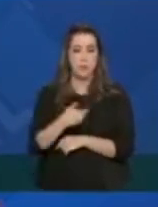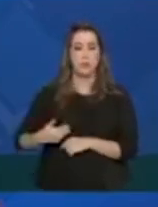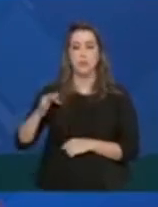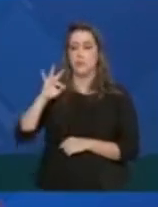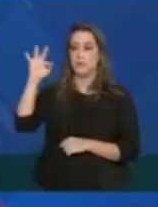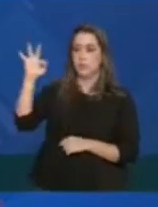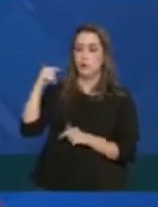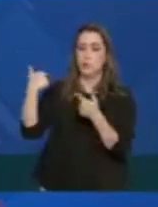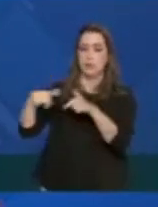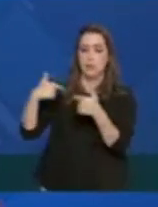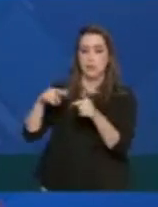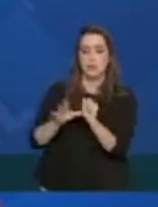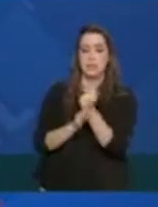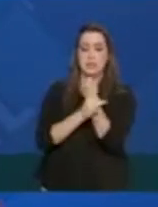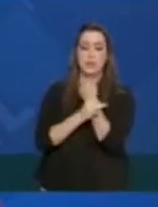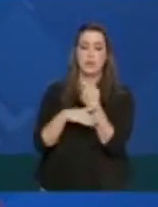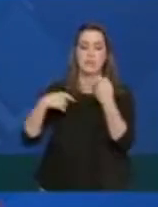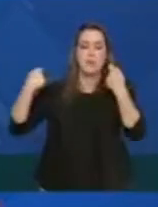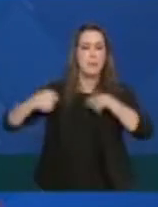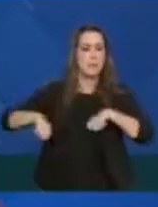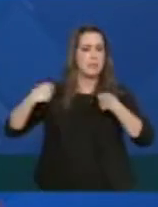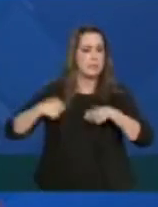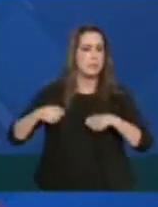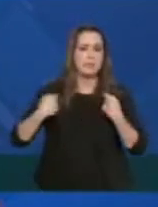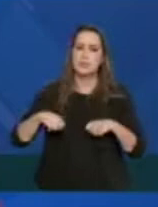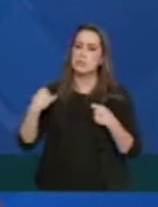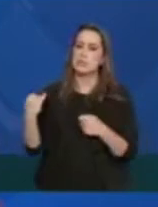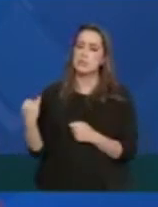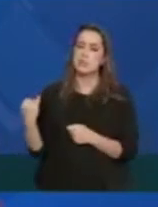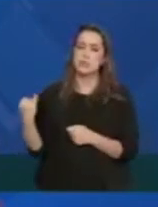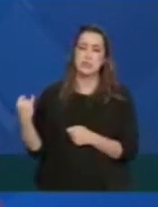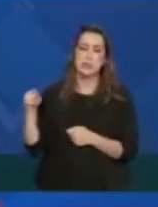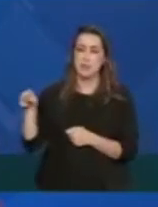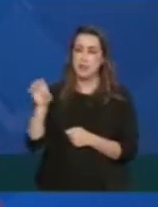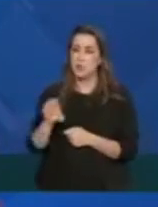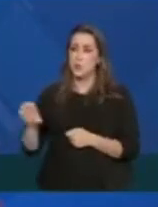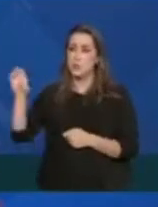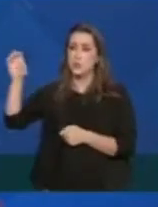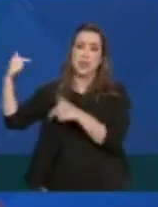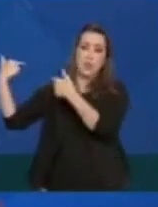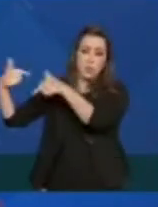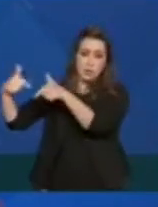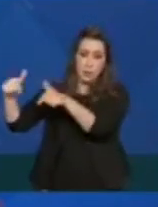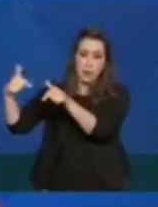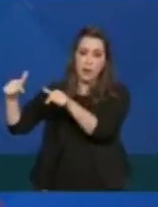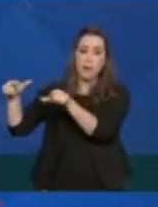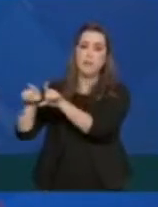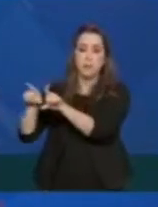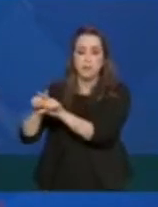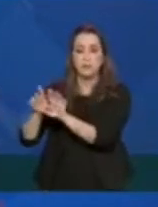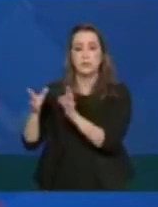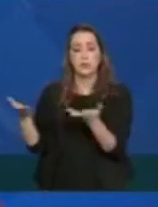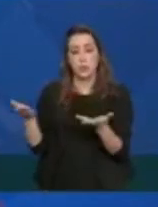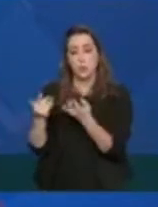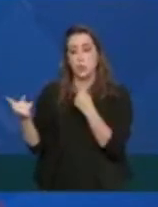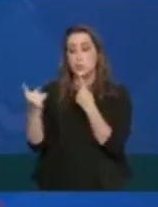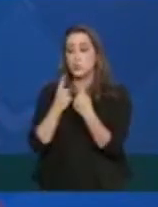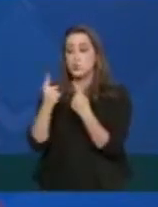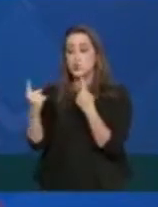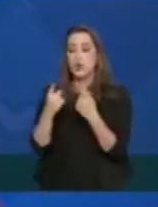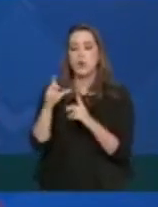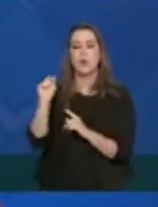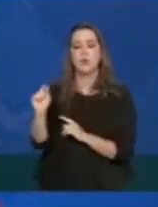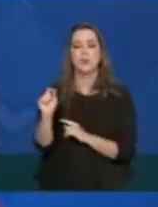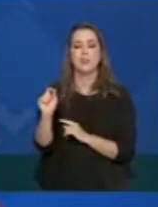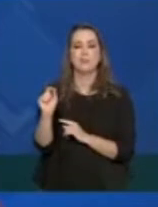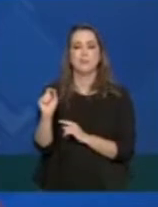da segurança pública depende muito da atuação de cada um dos estados, e o diálogo hoje é um diálogo de